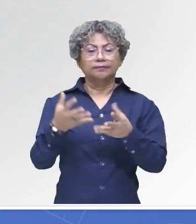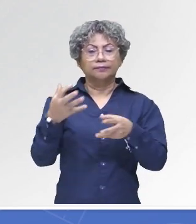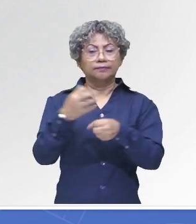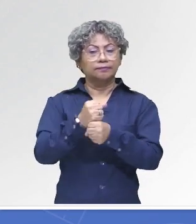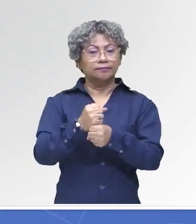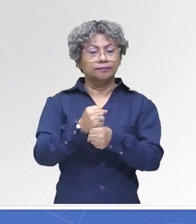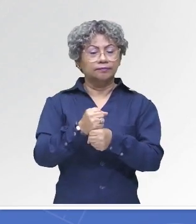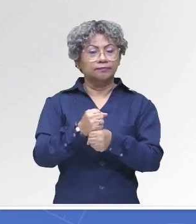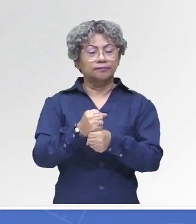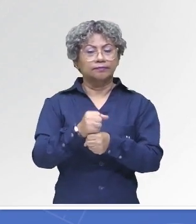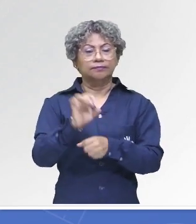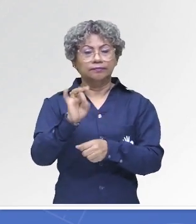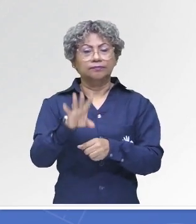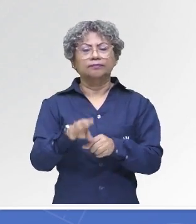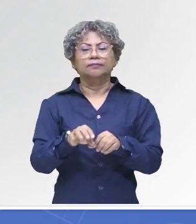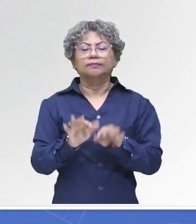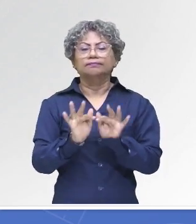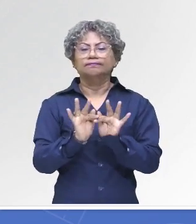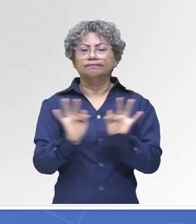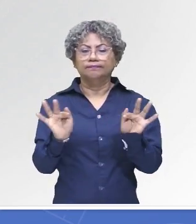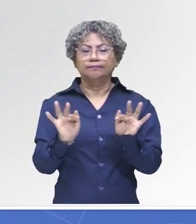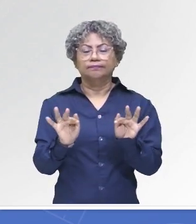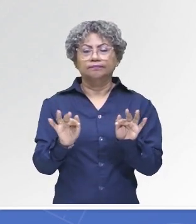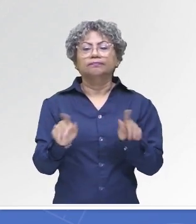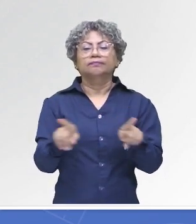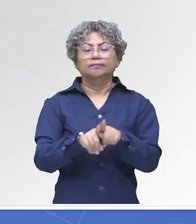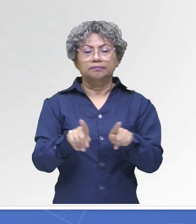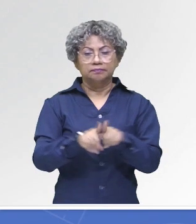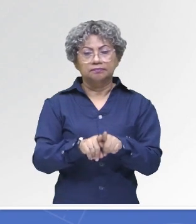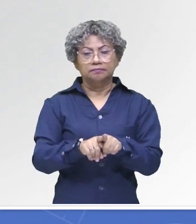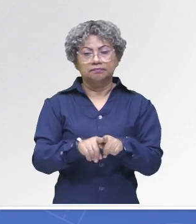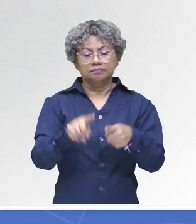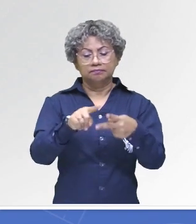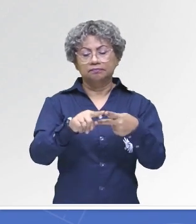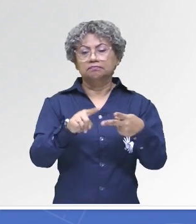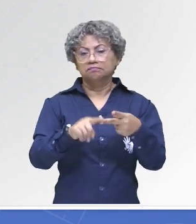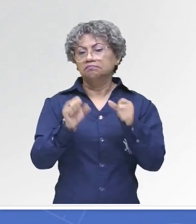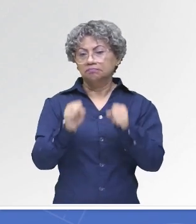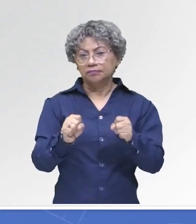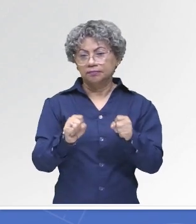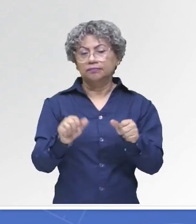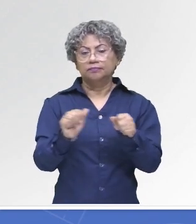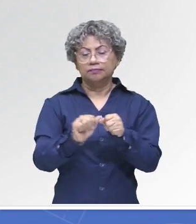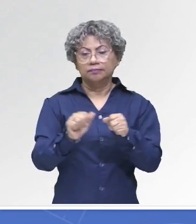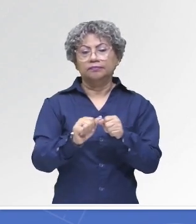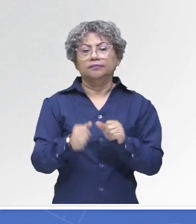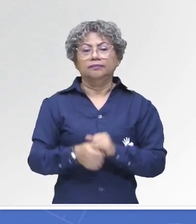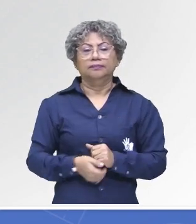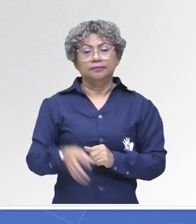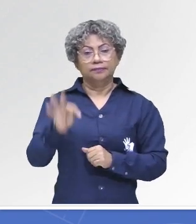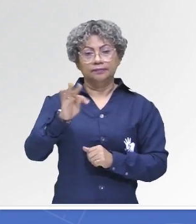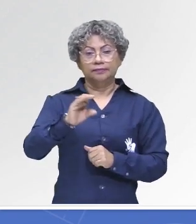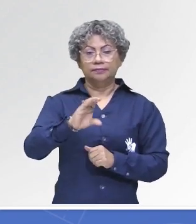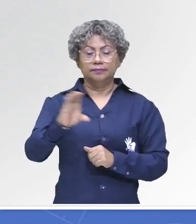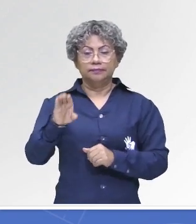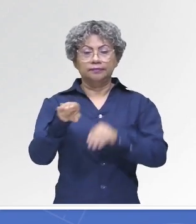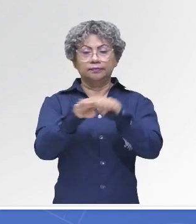273. Ou eu posso também aqui, olha, Tc é igual a temperatura em